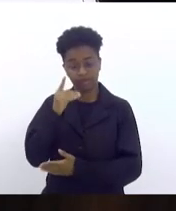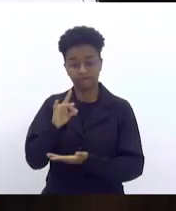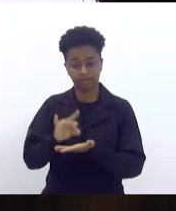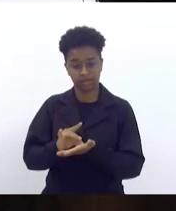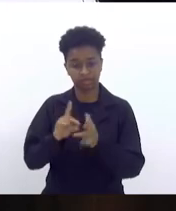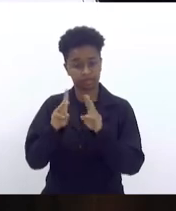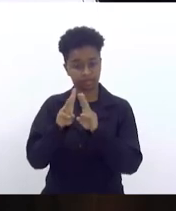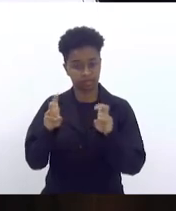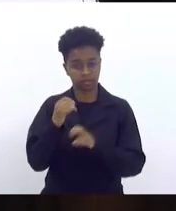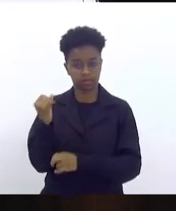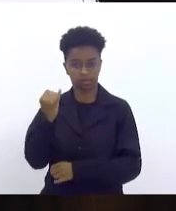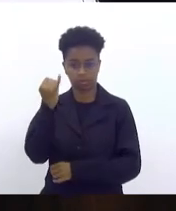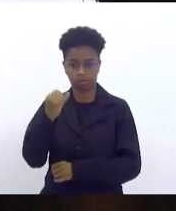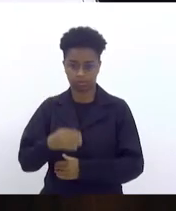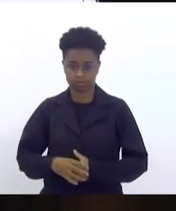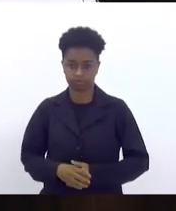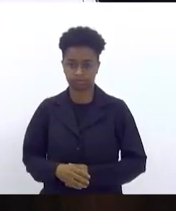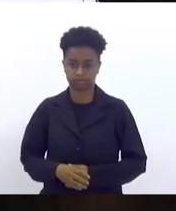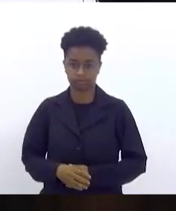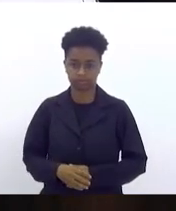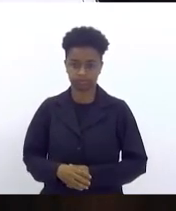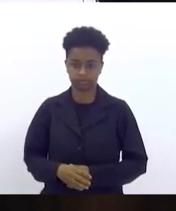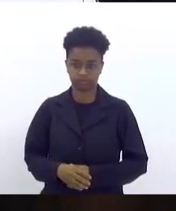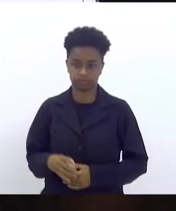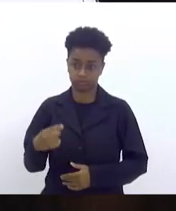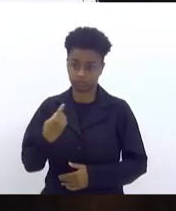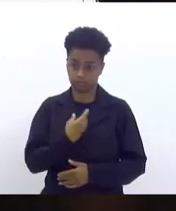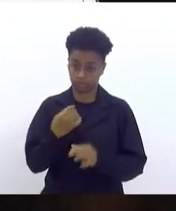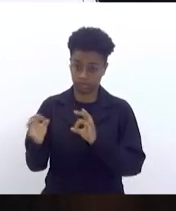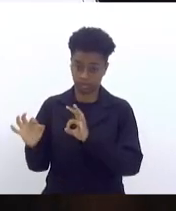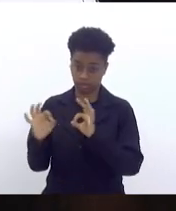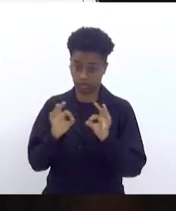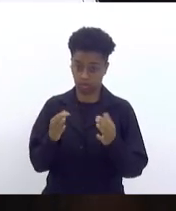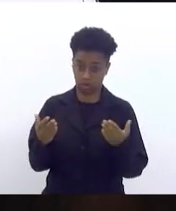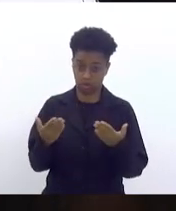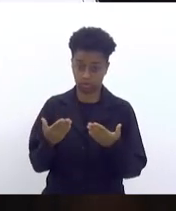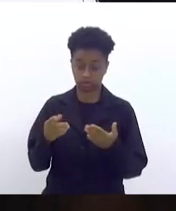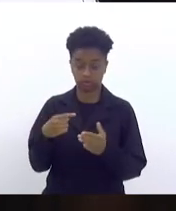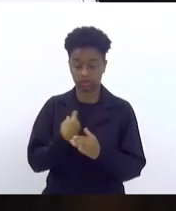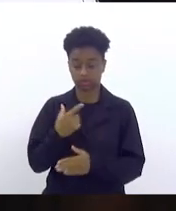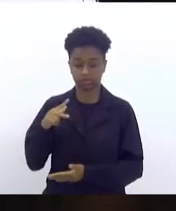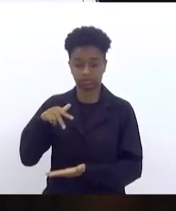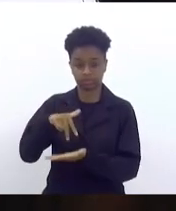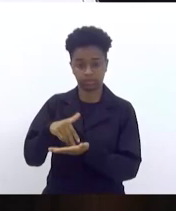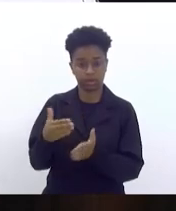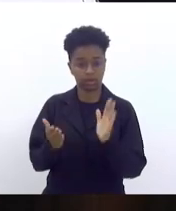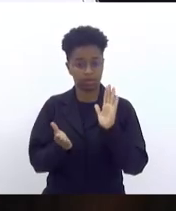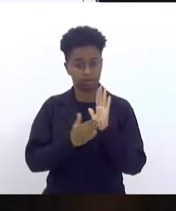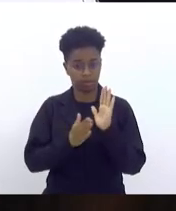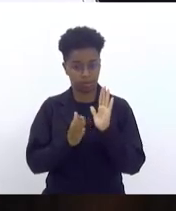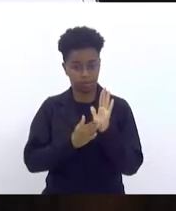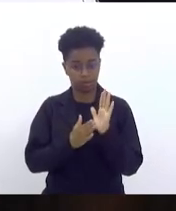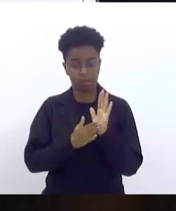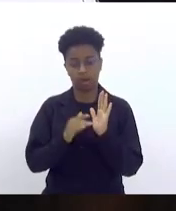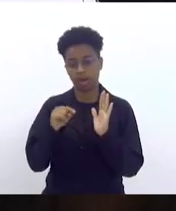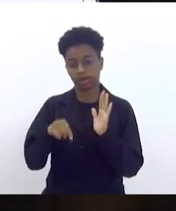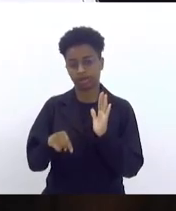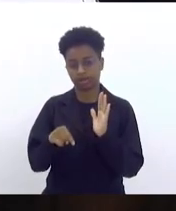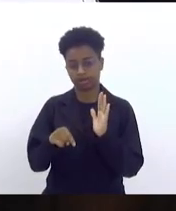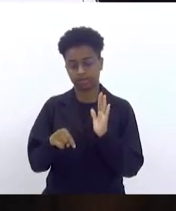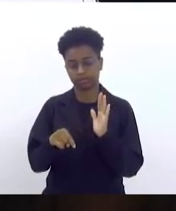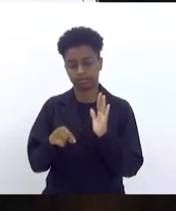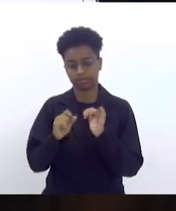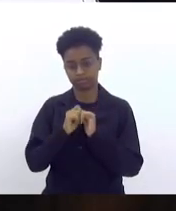muito importante o que nós vemos aqui hoje propor a vossa excelência a essa igreja casa